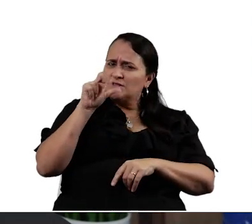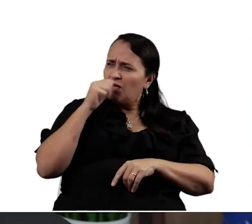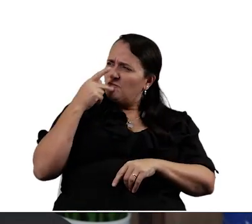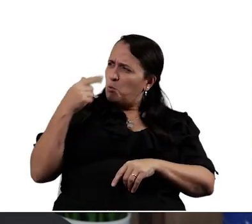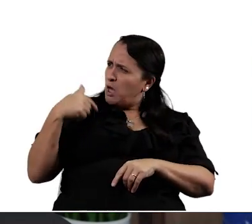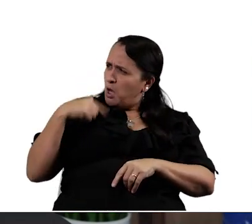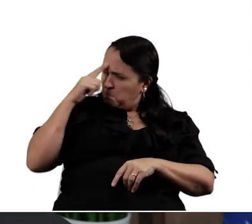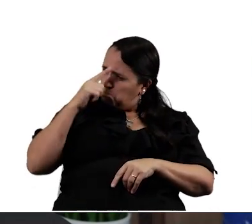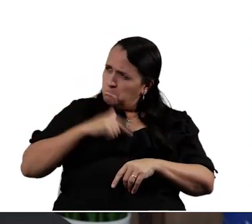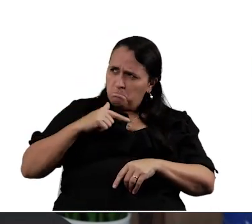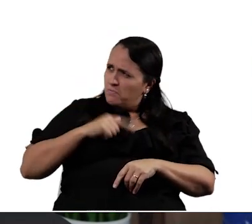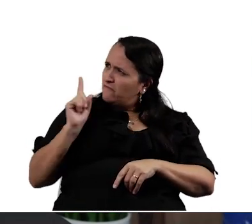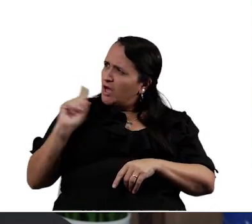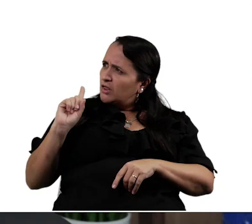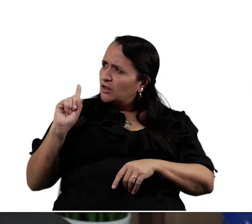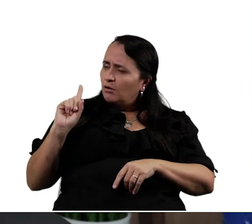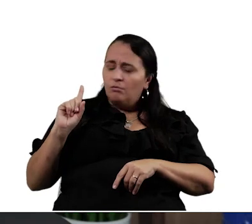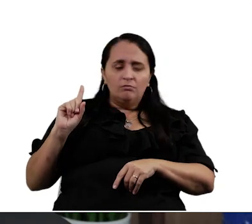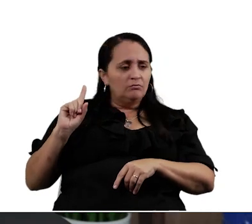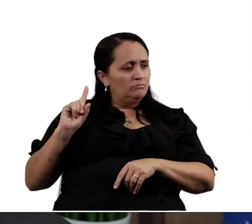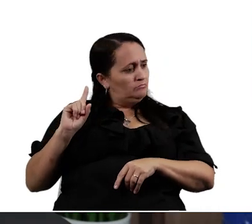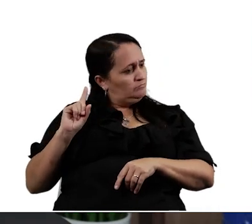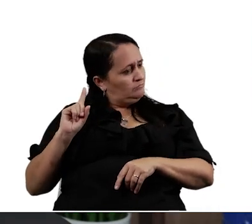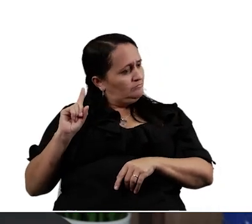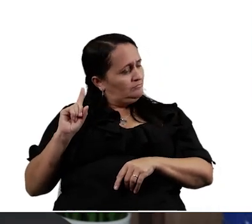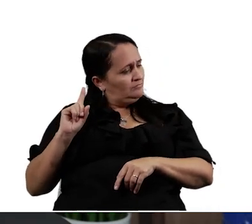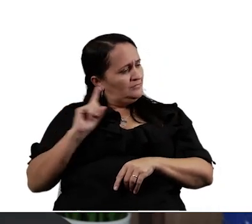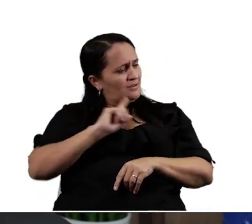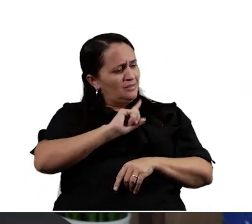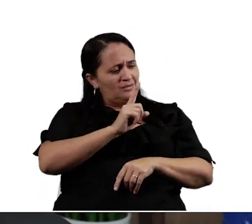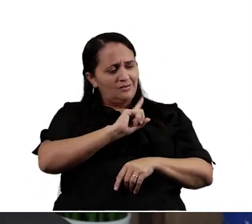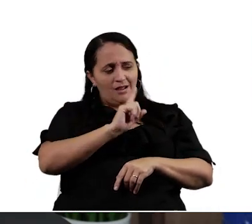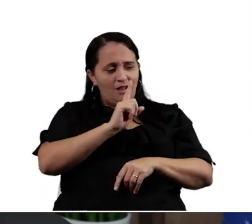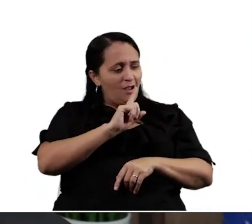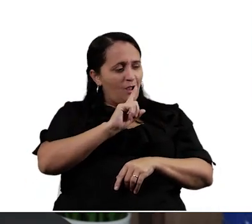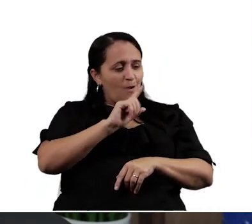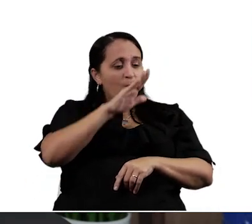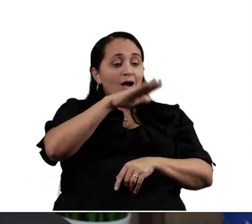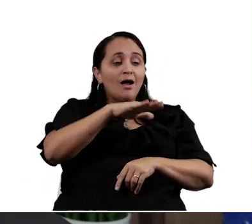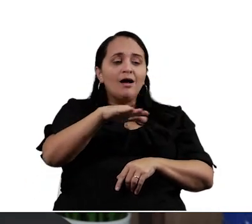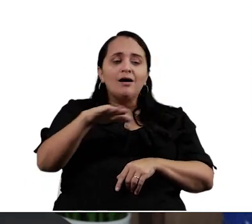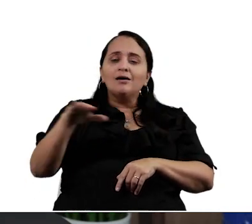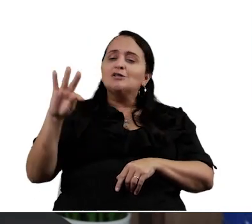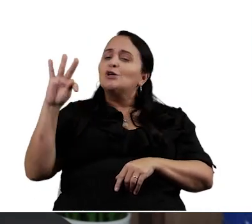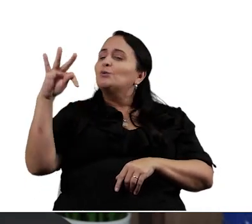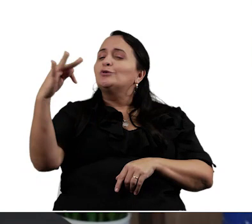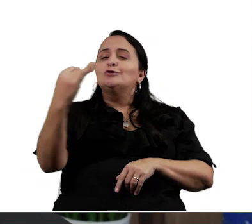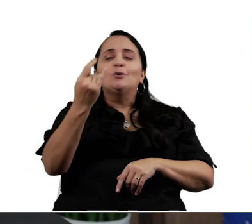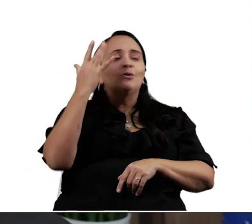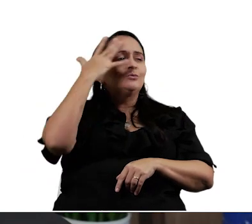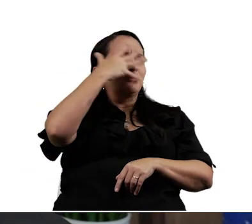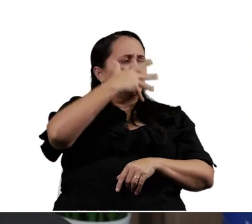feia? Perguntou Sara. A coordenadora da escola respondeu, nenhuma criança é feia. Nenhuma criança é